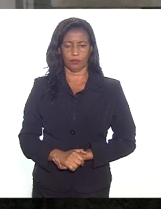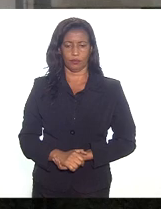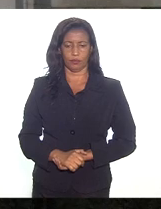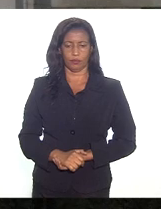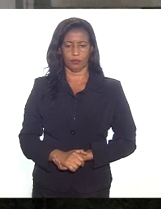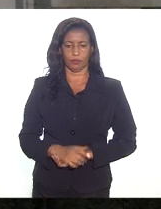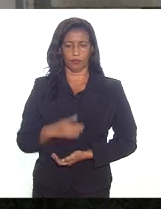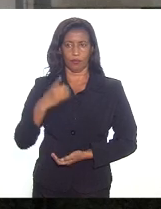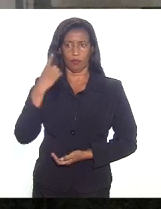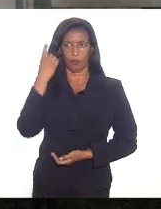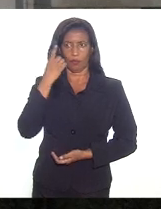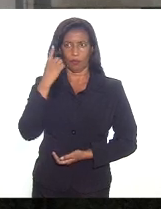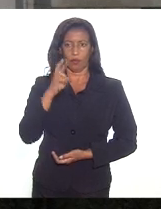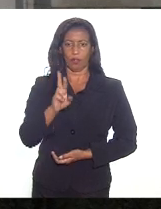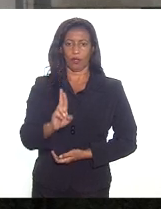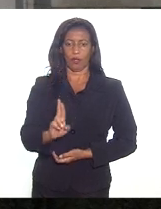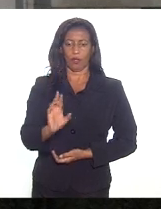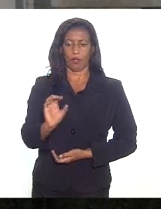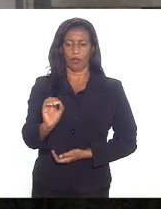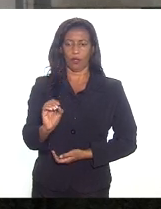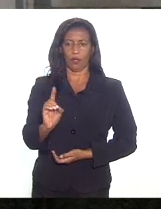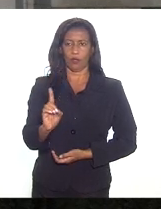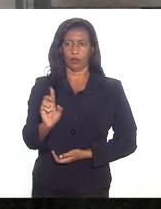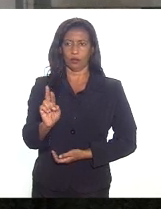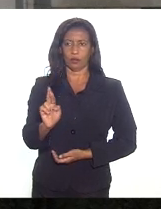Deputado Rodrigo Bacelar.